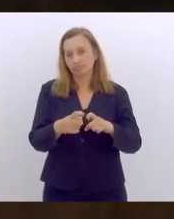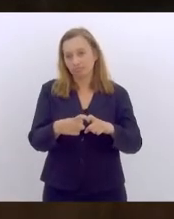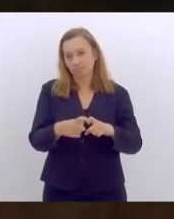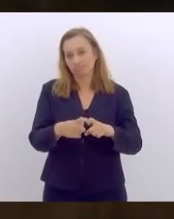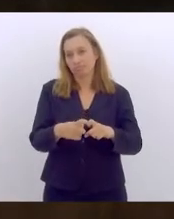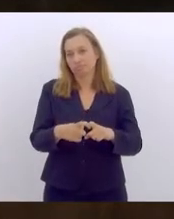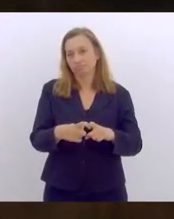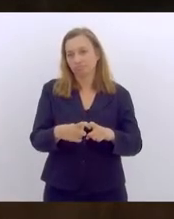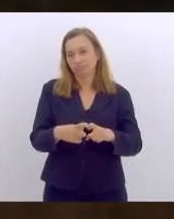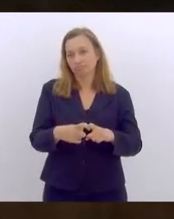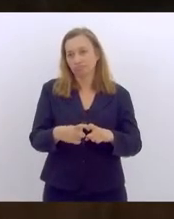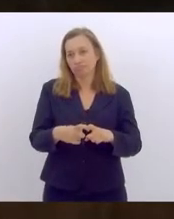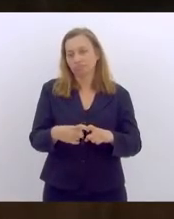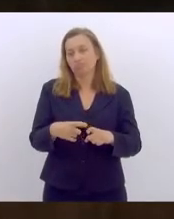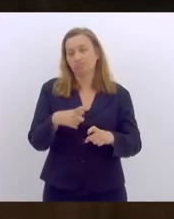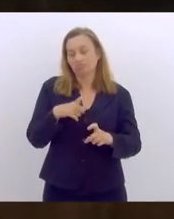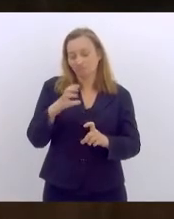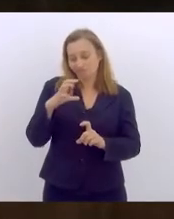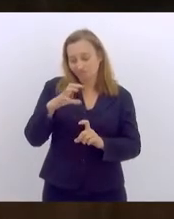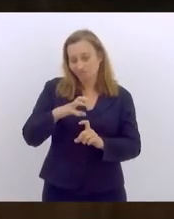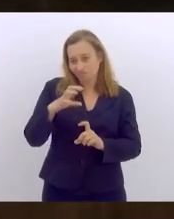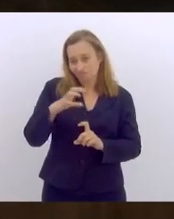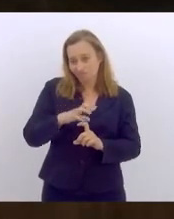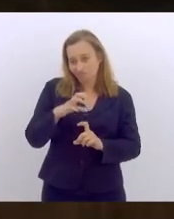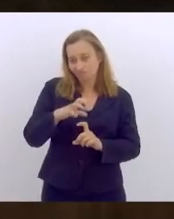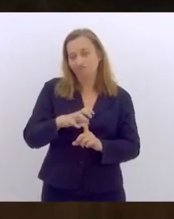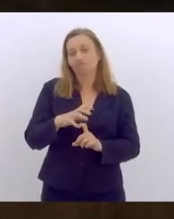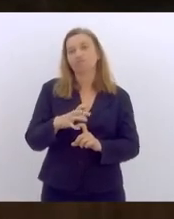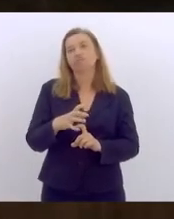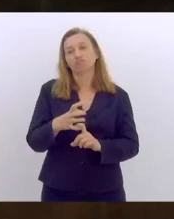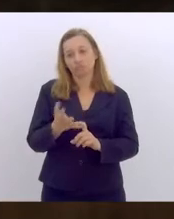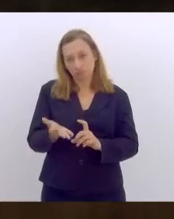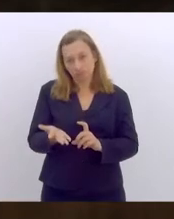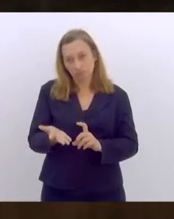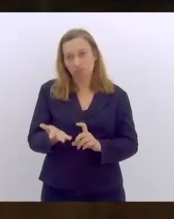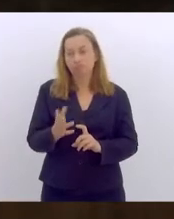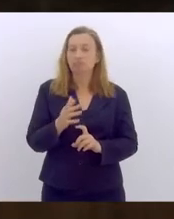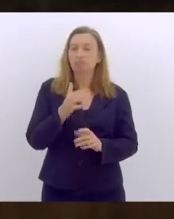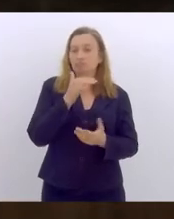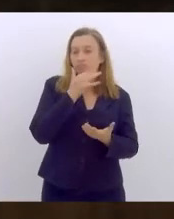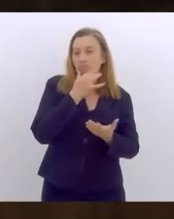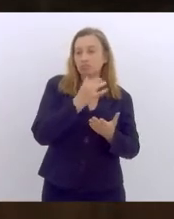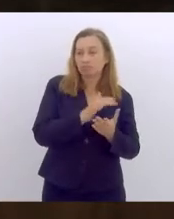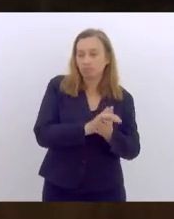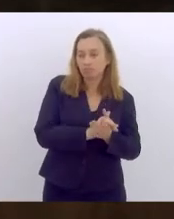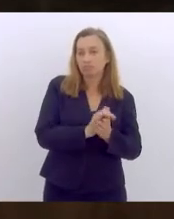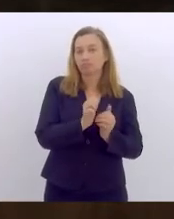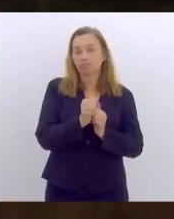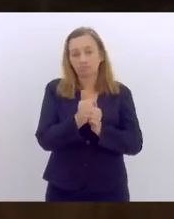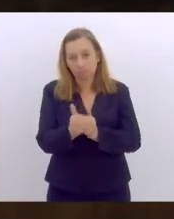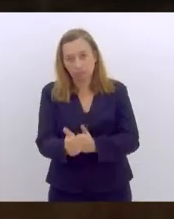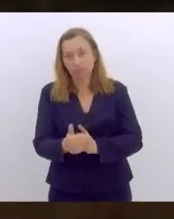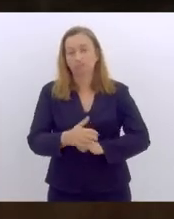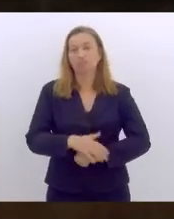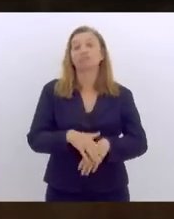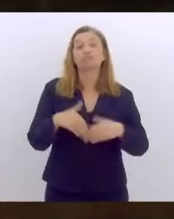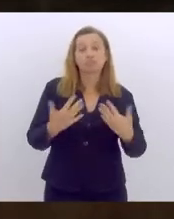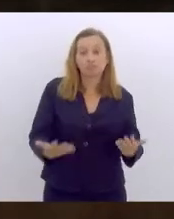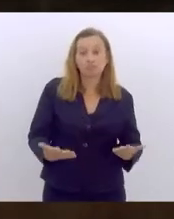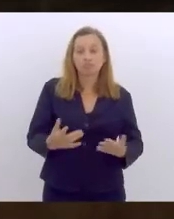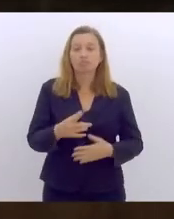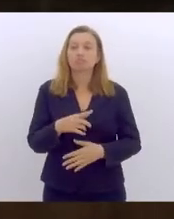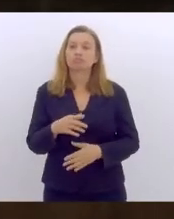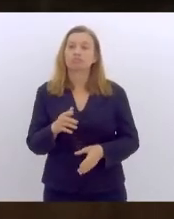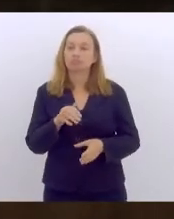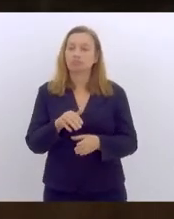haver uma pressão para que seja o marido a acompanhar. Então, nós